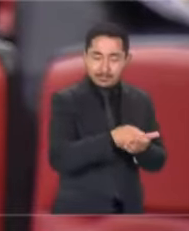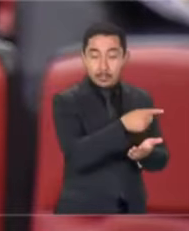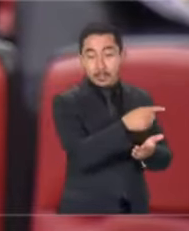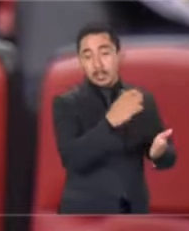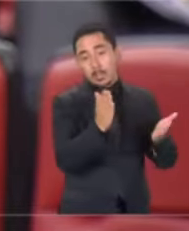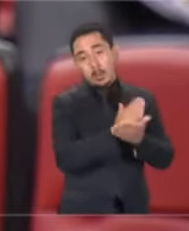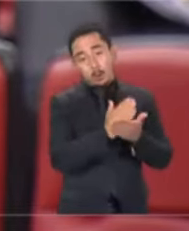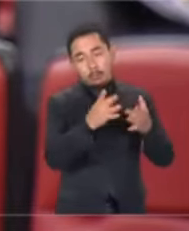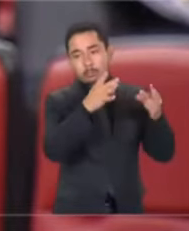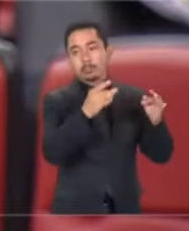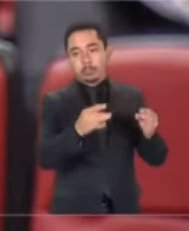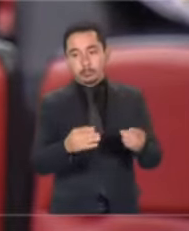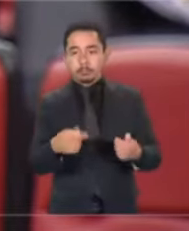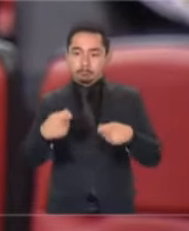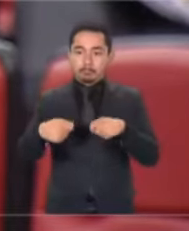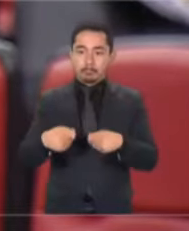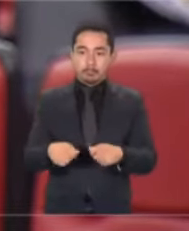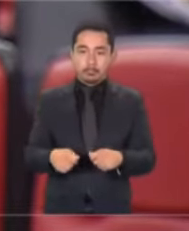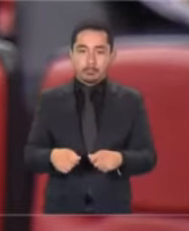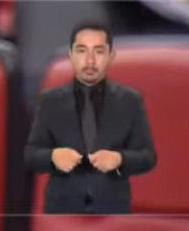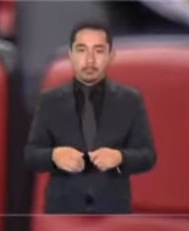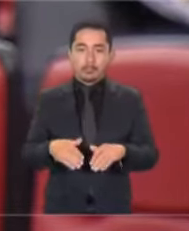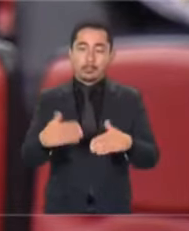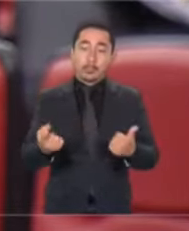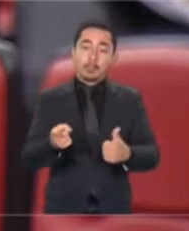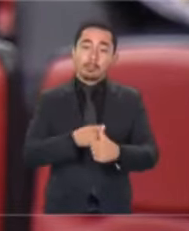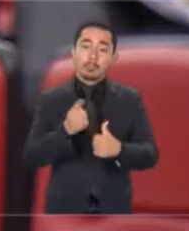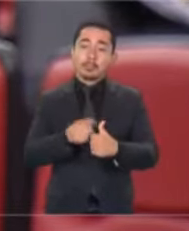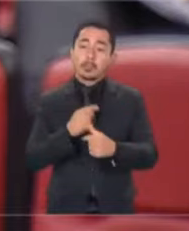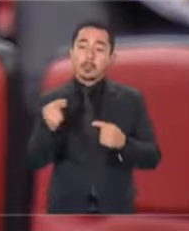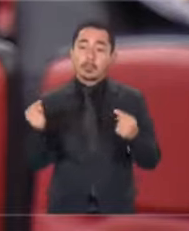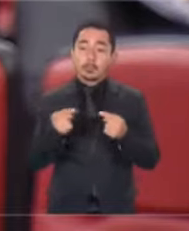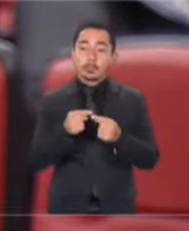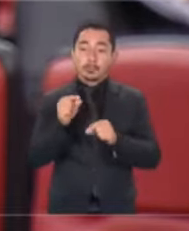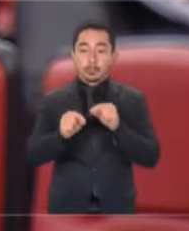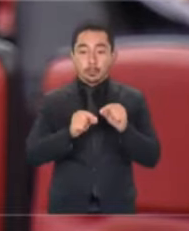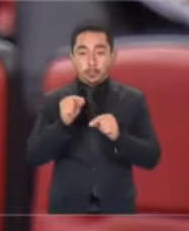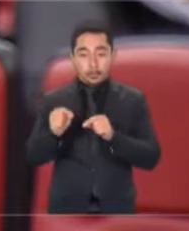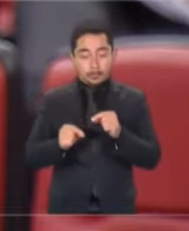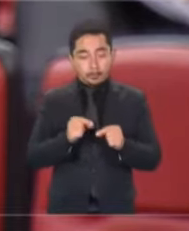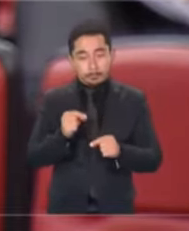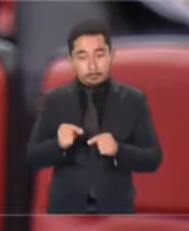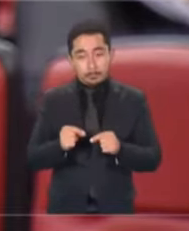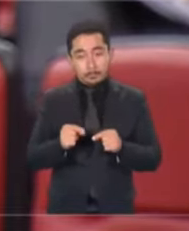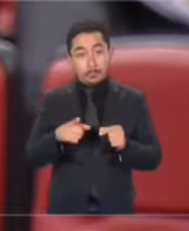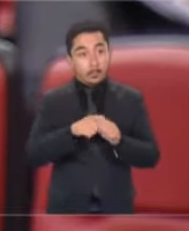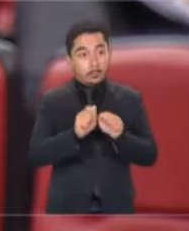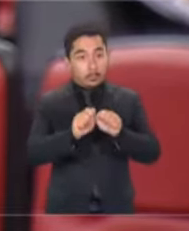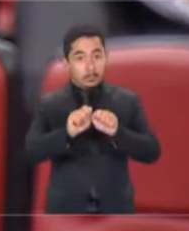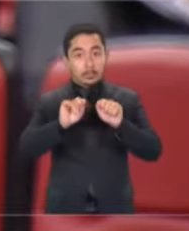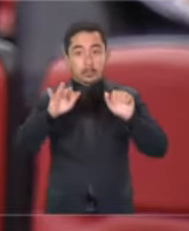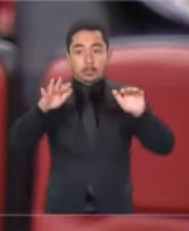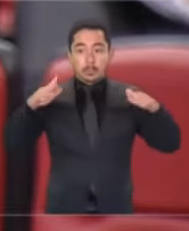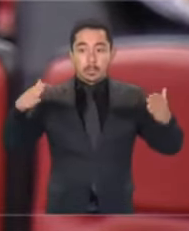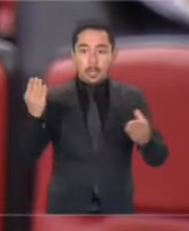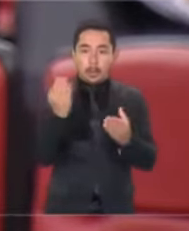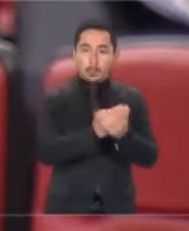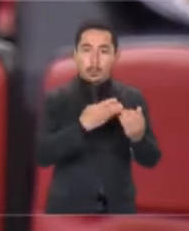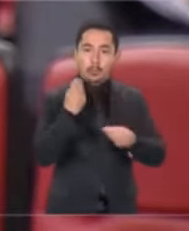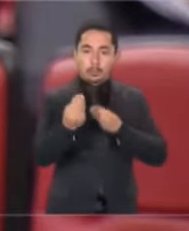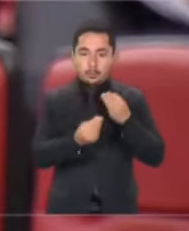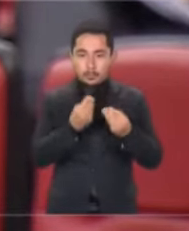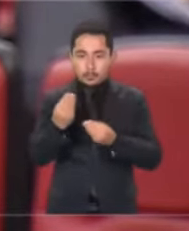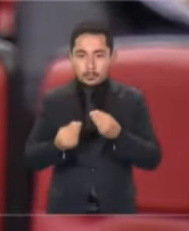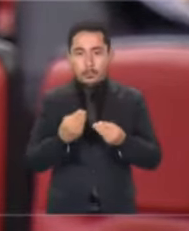sejam fundamentais para a deslinde dessa controvérsia. O primeiro deles, excelência, é o panorama processual que é pano de fundo desse recurso especial